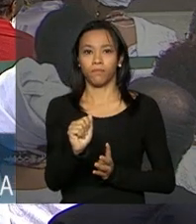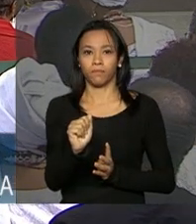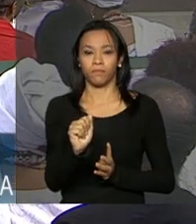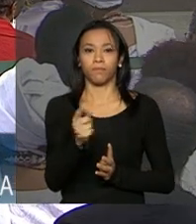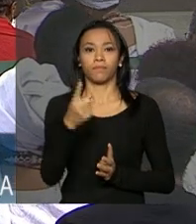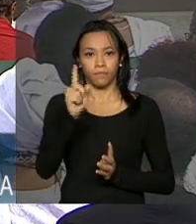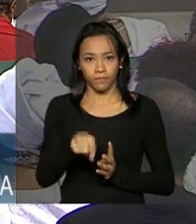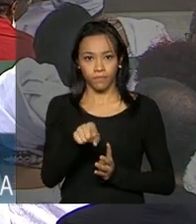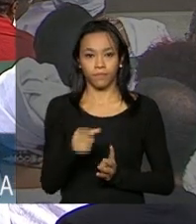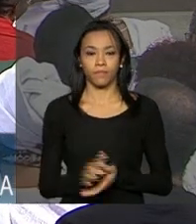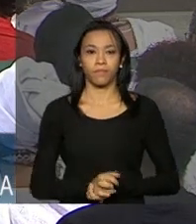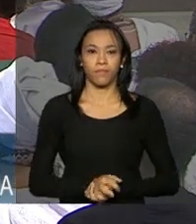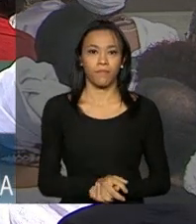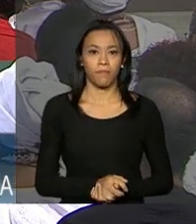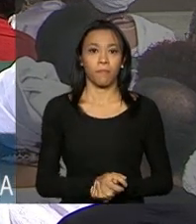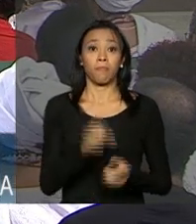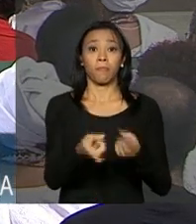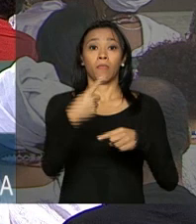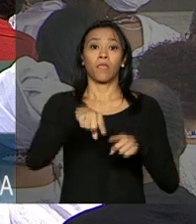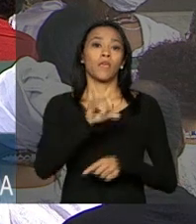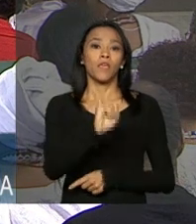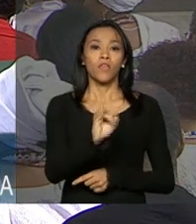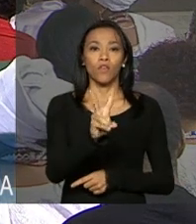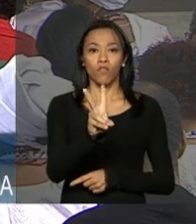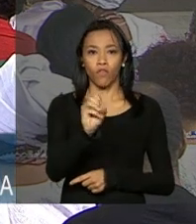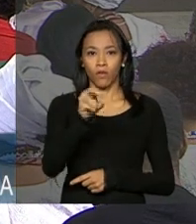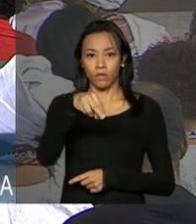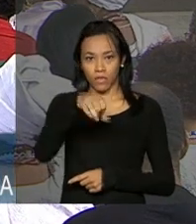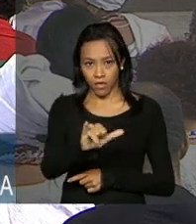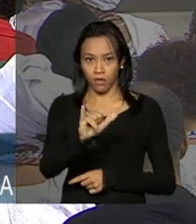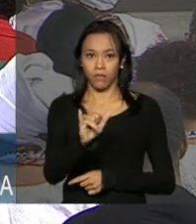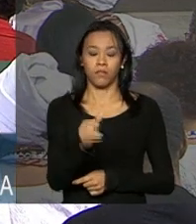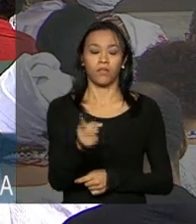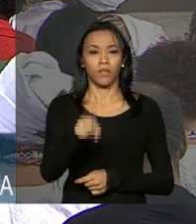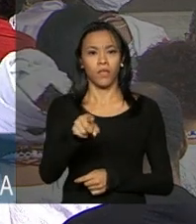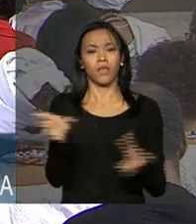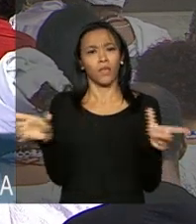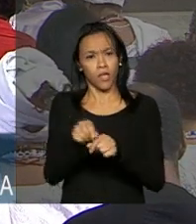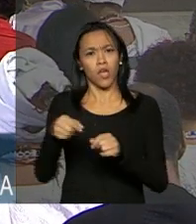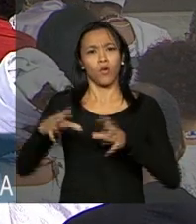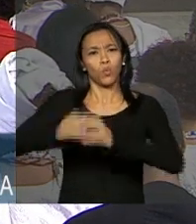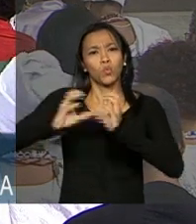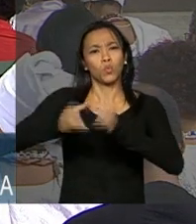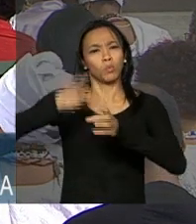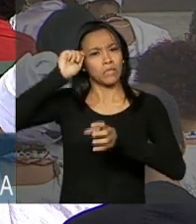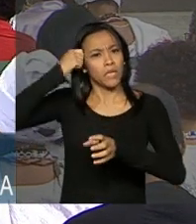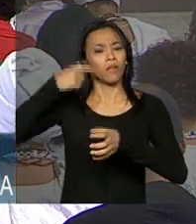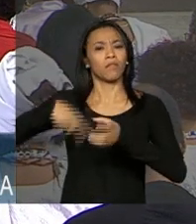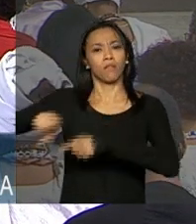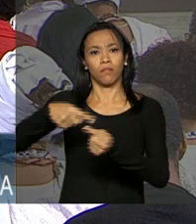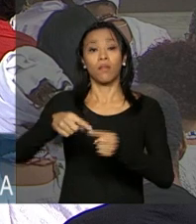do Senarab, Ivonei Pires, do MNU, Movimento Negro Unificado, o